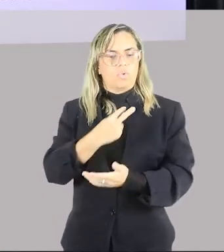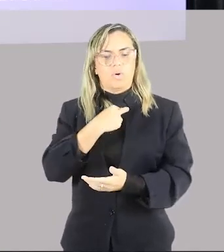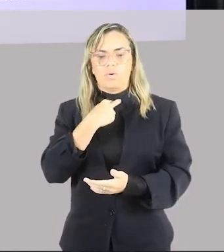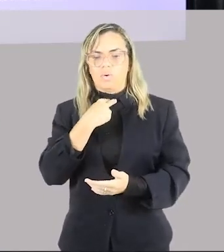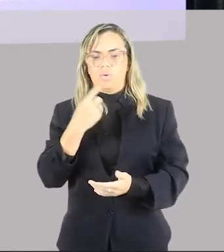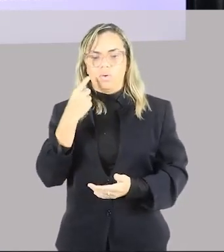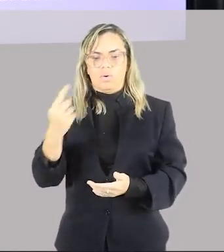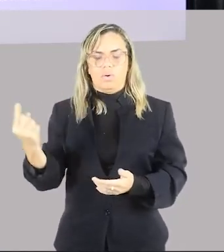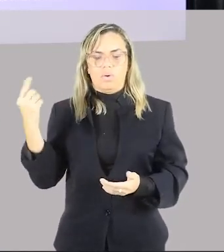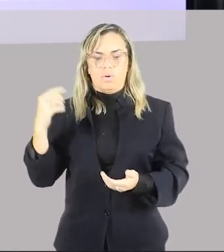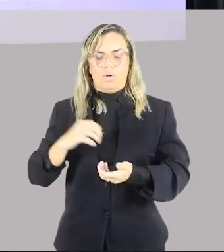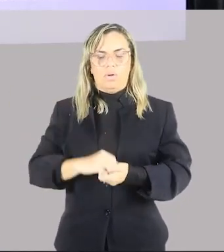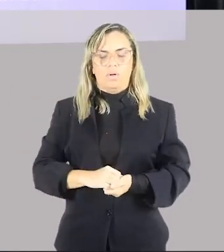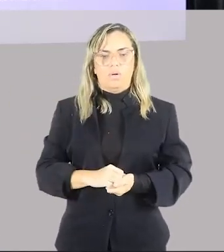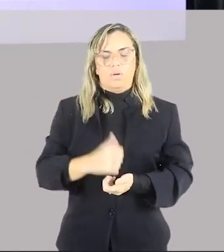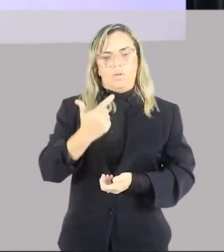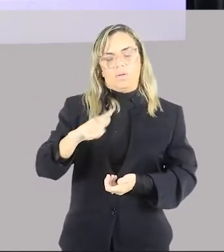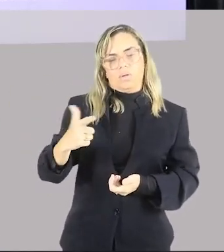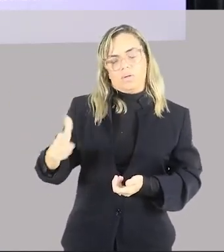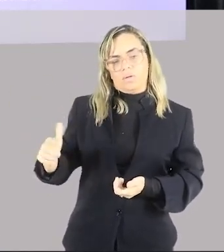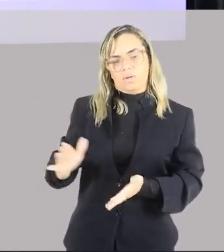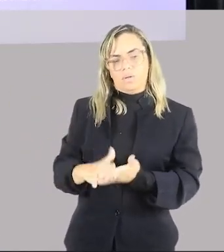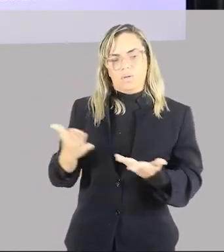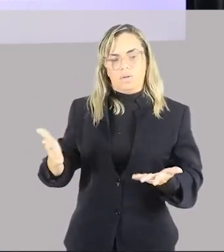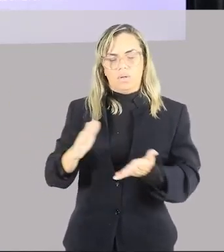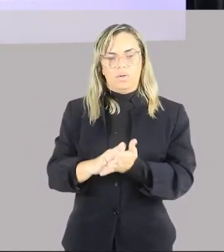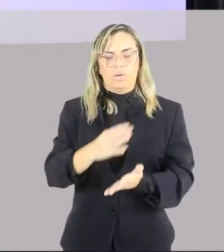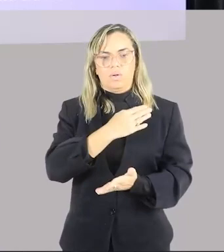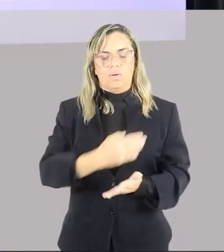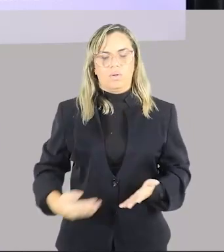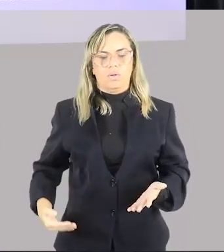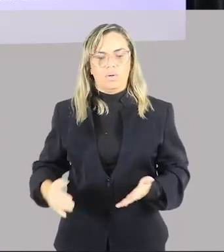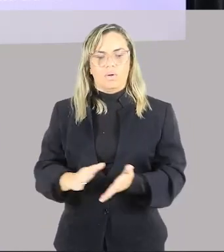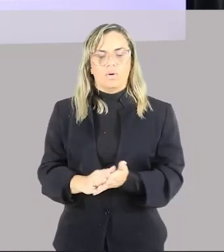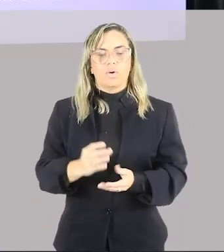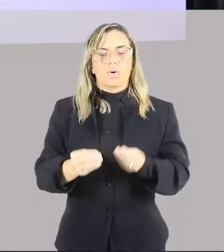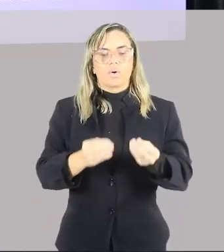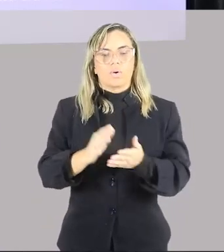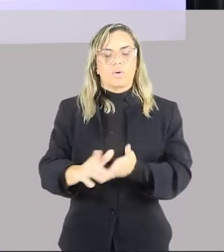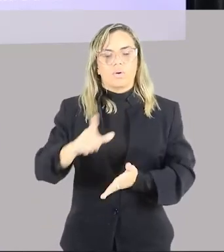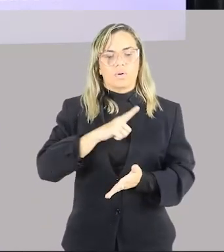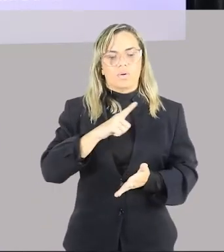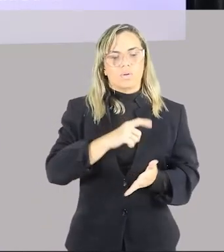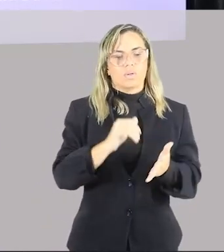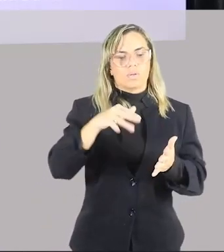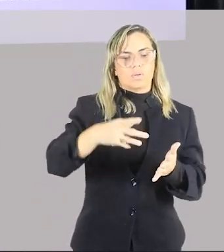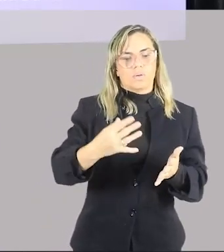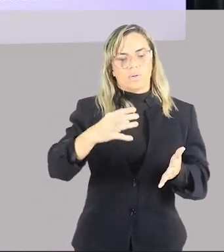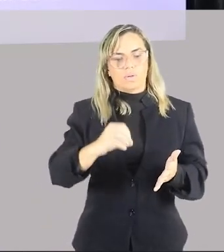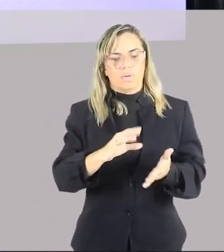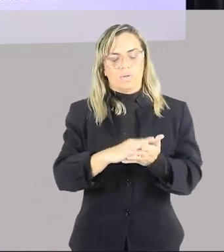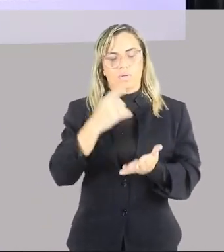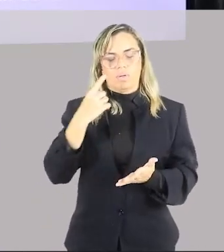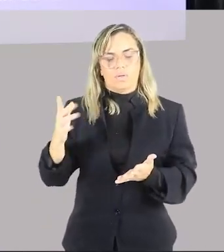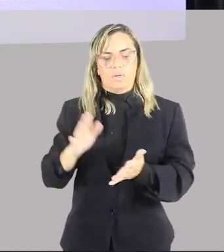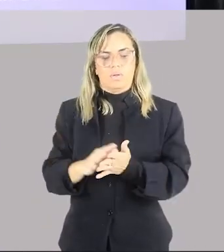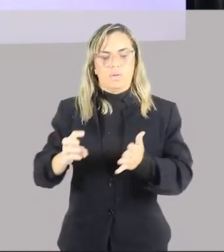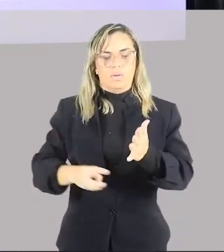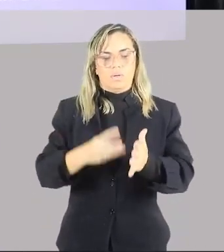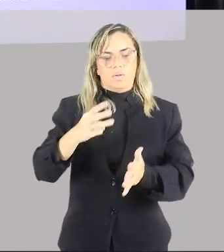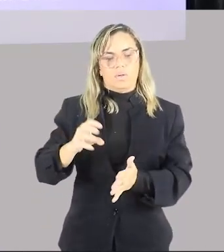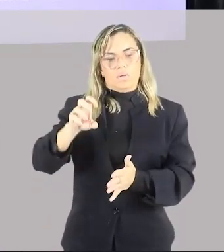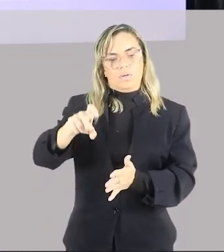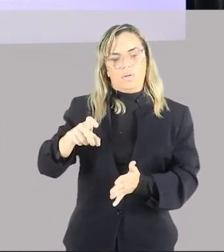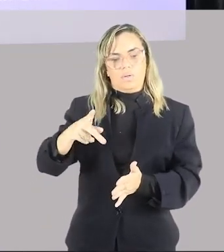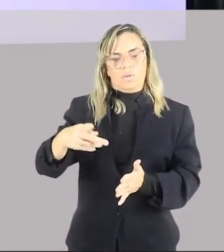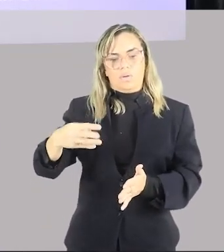de gestão. Aqui eu não tenho prerrogativa do Estado, como eu tenho nos atos de império. Os atos de expediente são